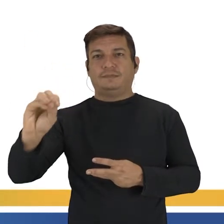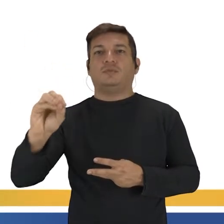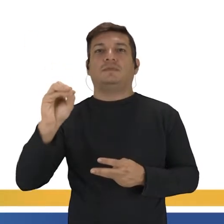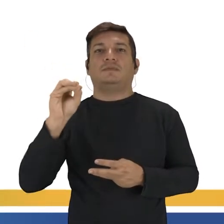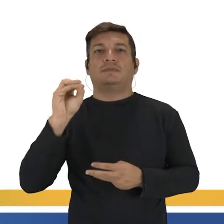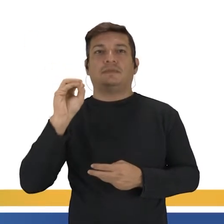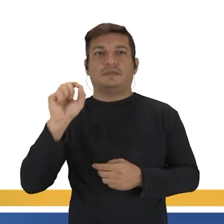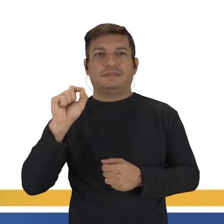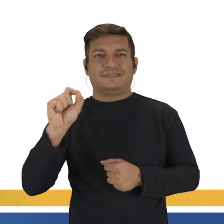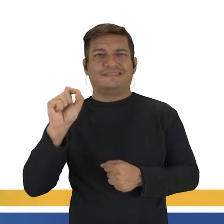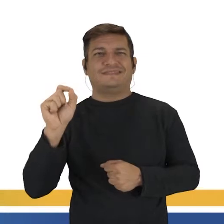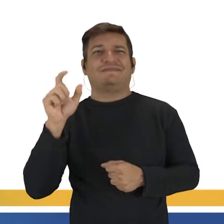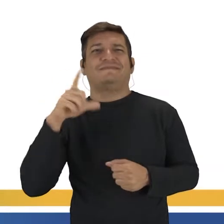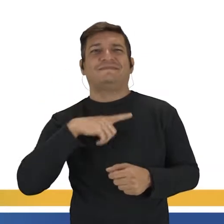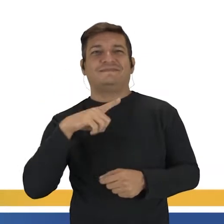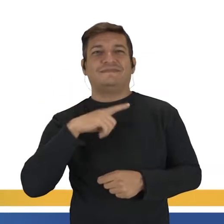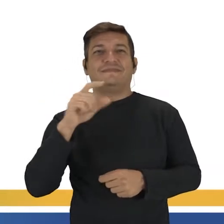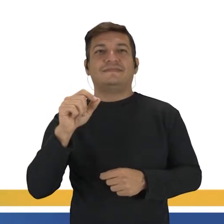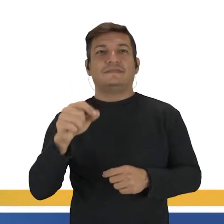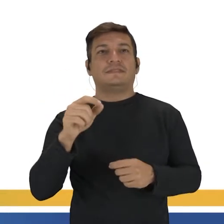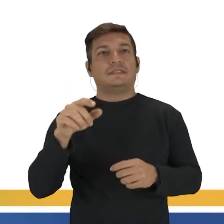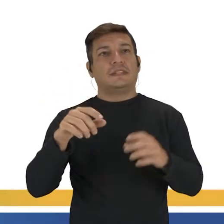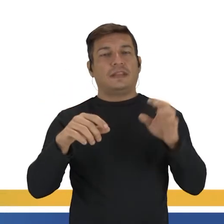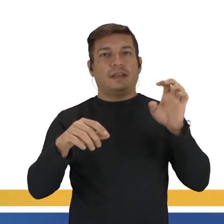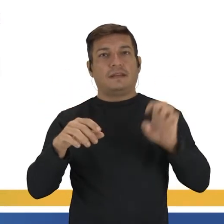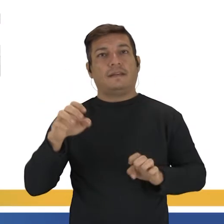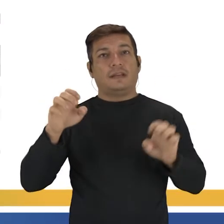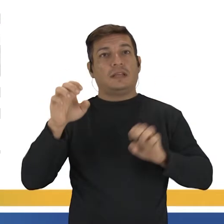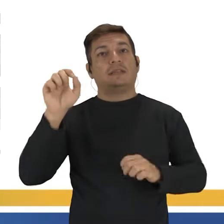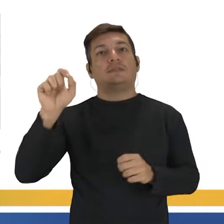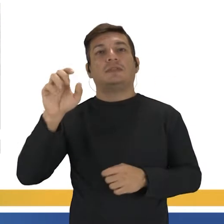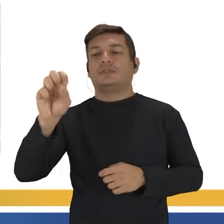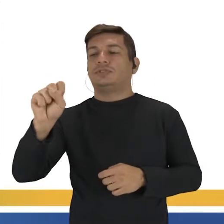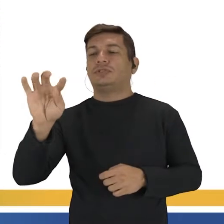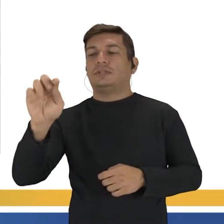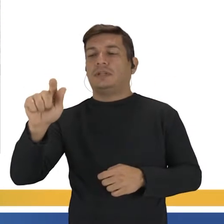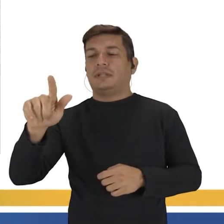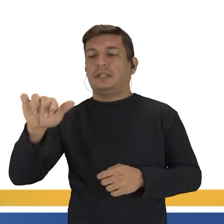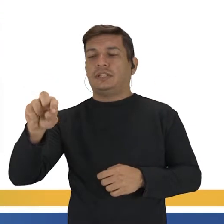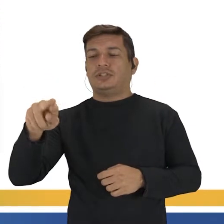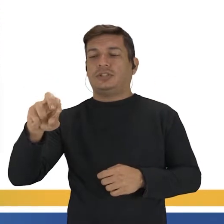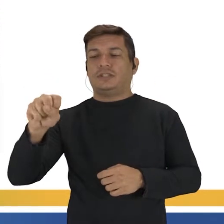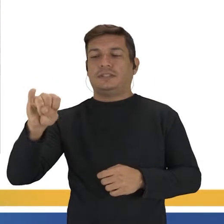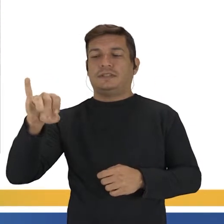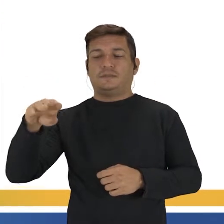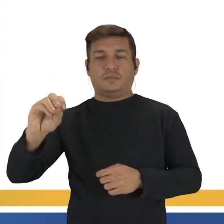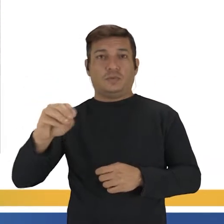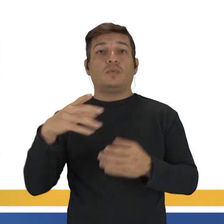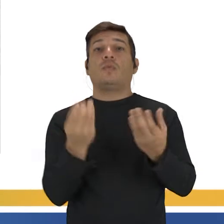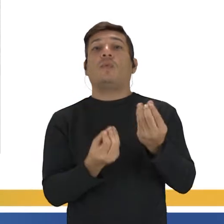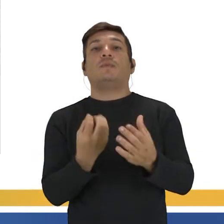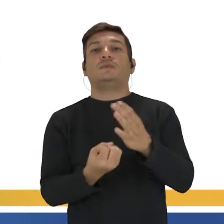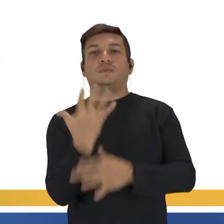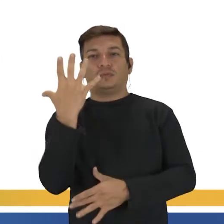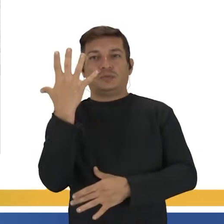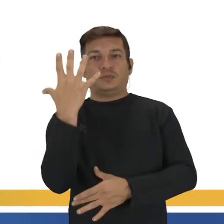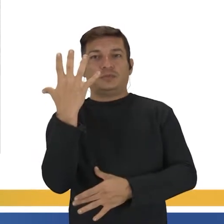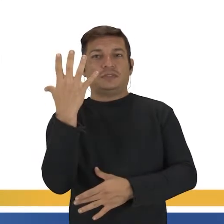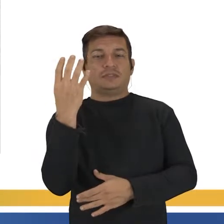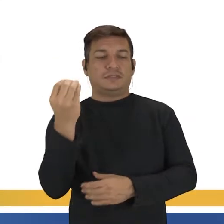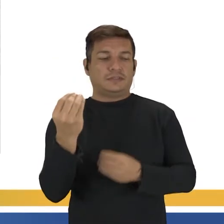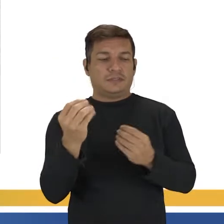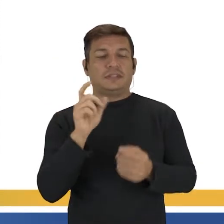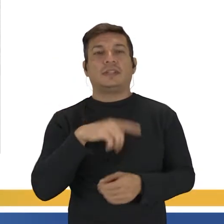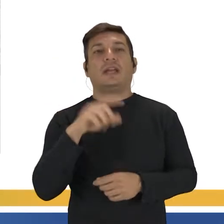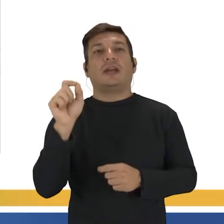o nazismo, né, e o de extrema esquerda, que foi o stalinismo. Agora, como que esses partidos surgiram? Né, esse